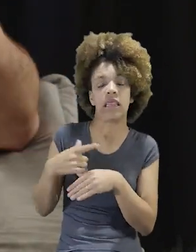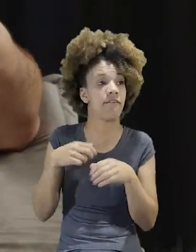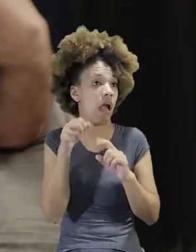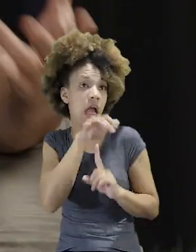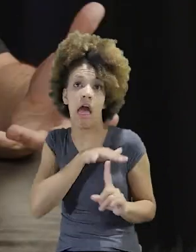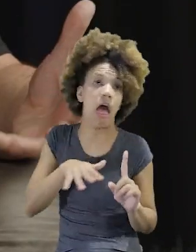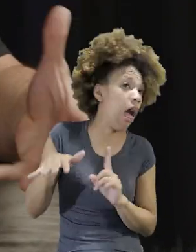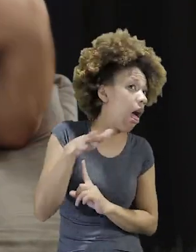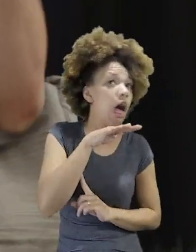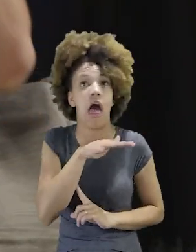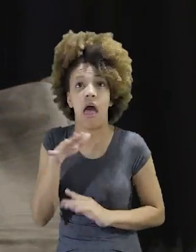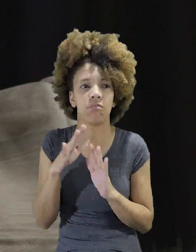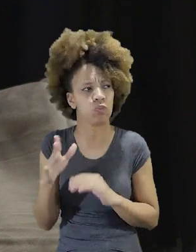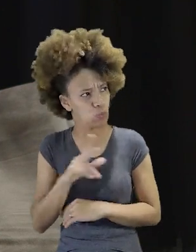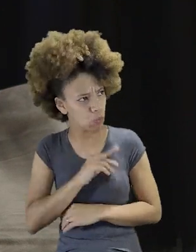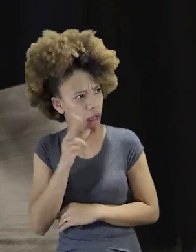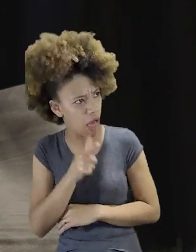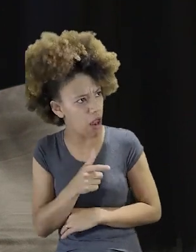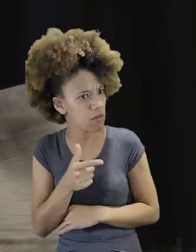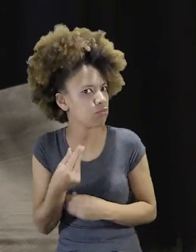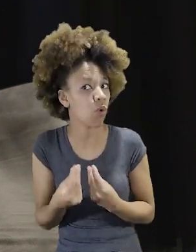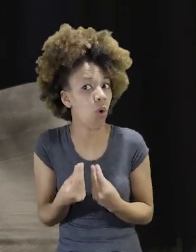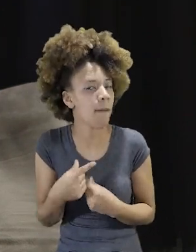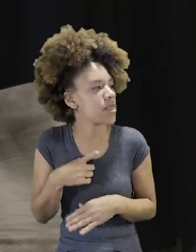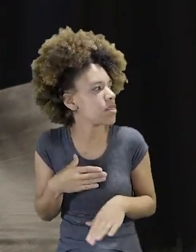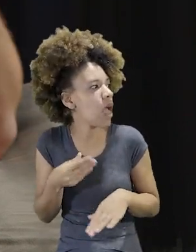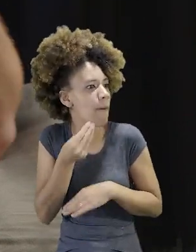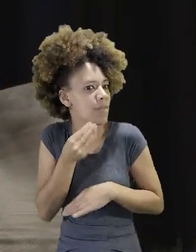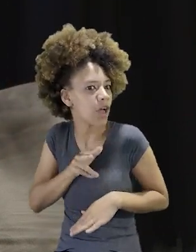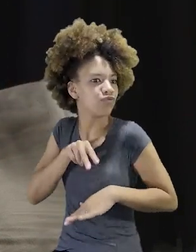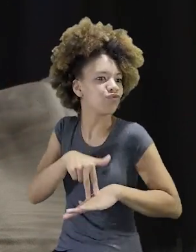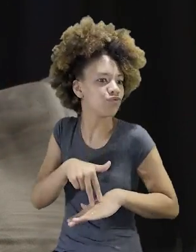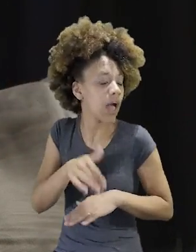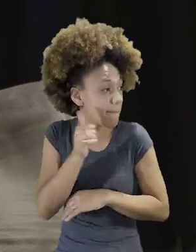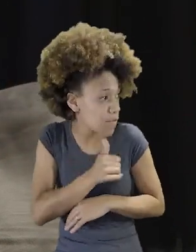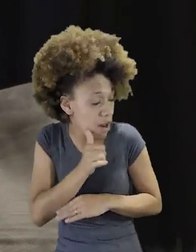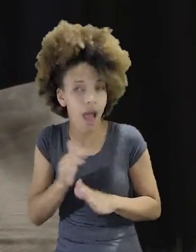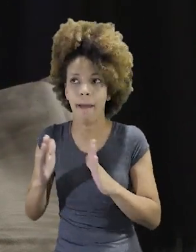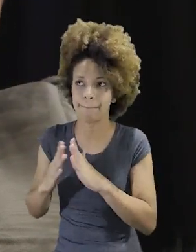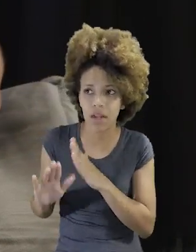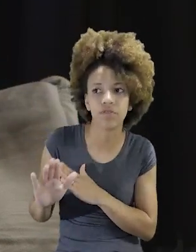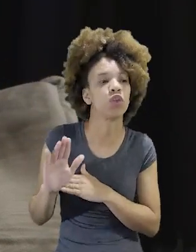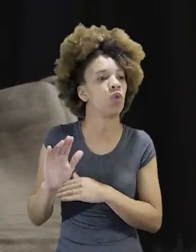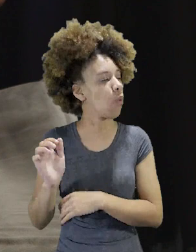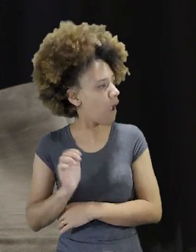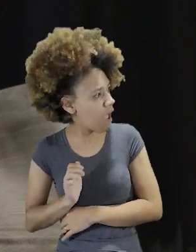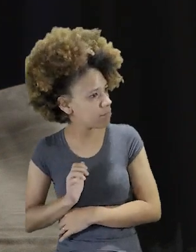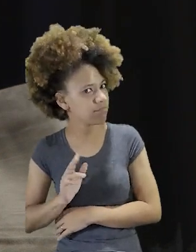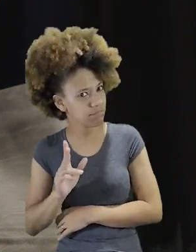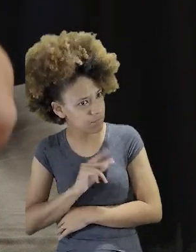teve muita coisa que foi histérica que a gente viu aí que ele falou realmente quando a galera tem voz mulher a